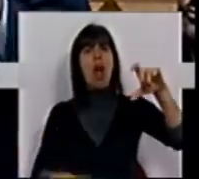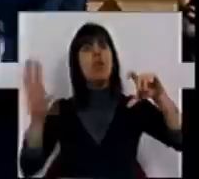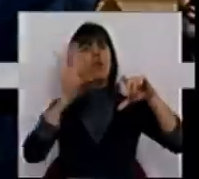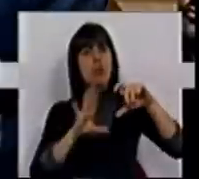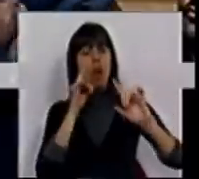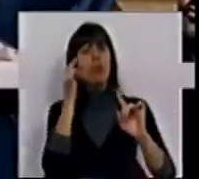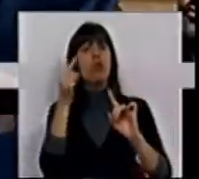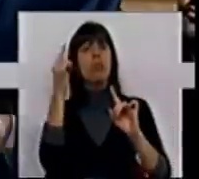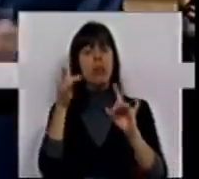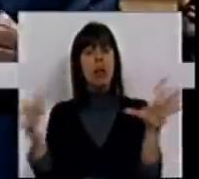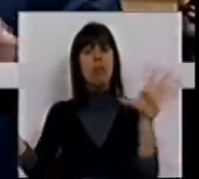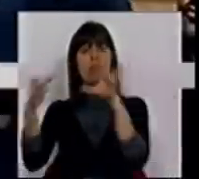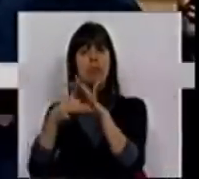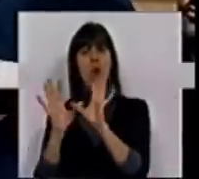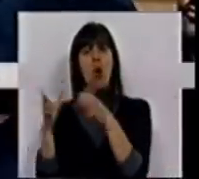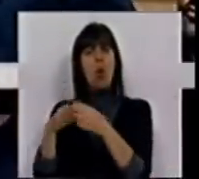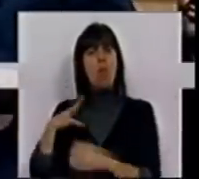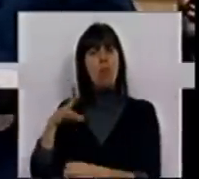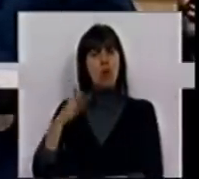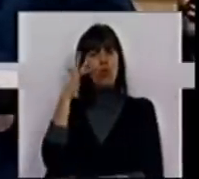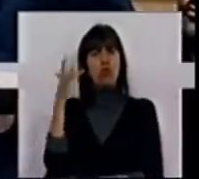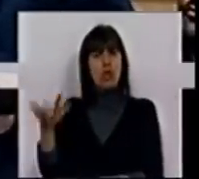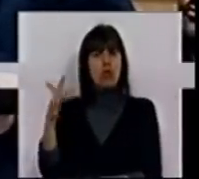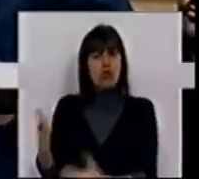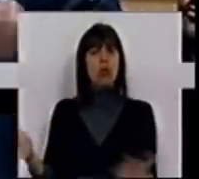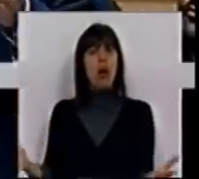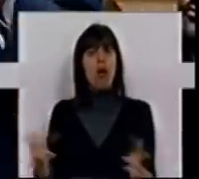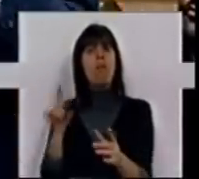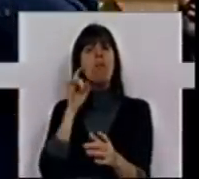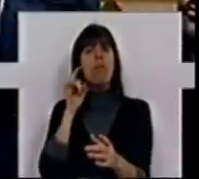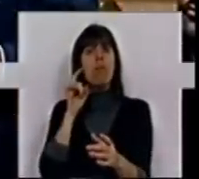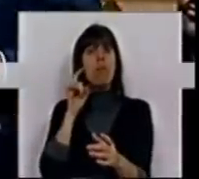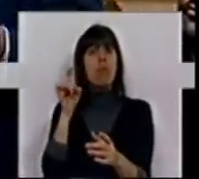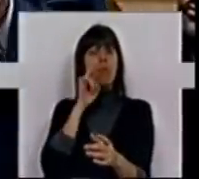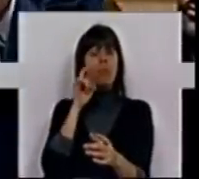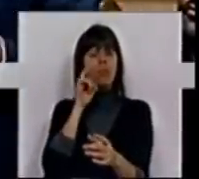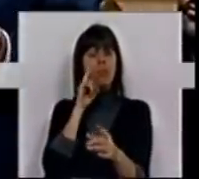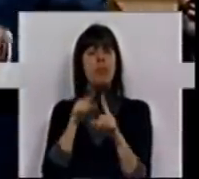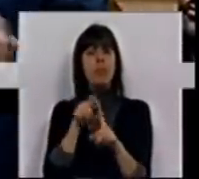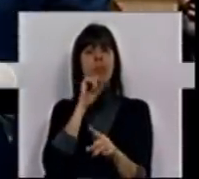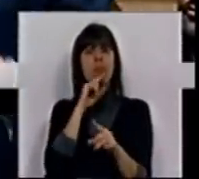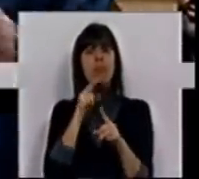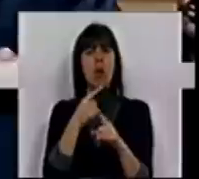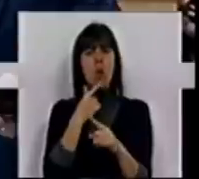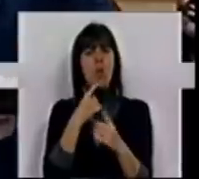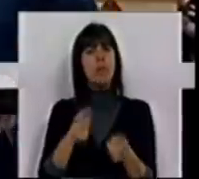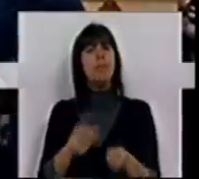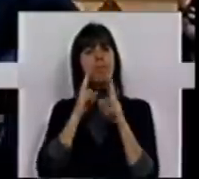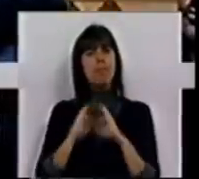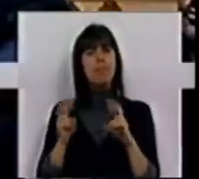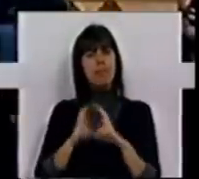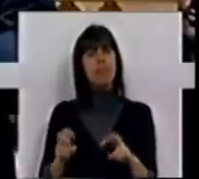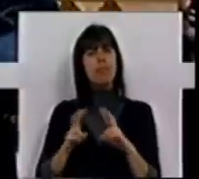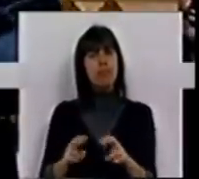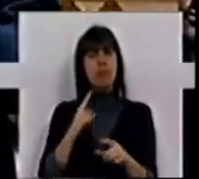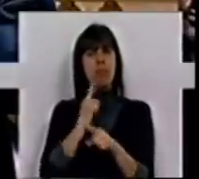nacional, especial para a ligação com as comunidades portuguesas no estrangeiro. Garante uma capacidade elevada de